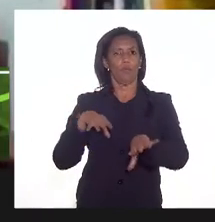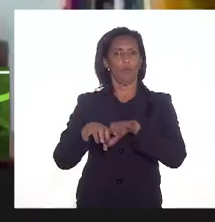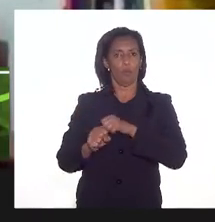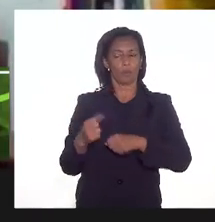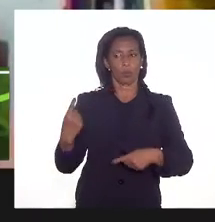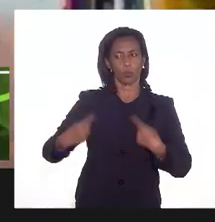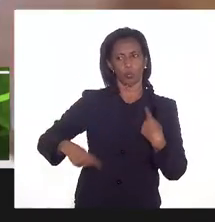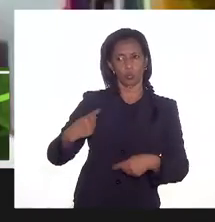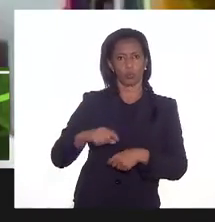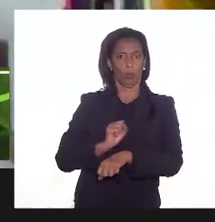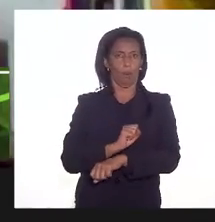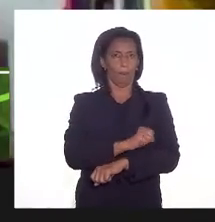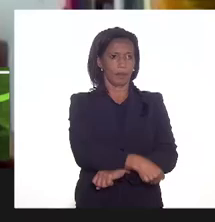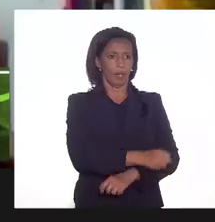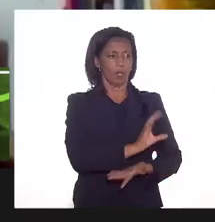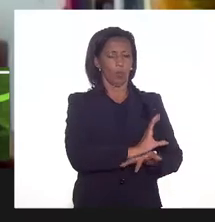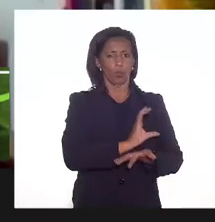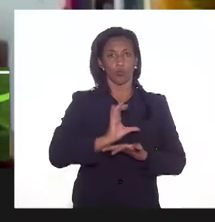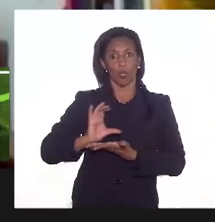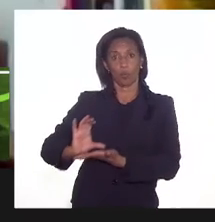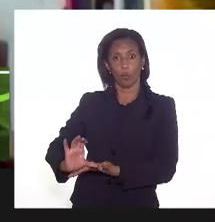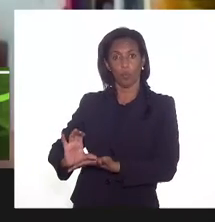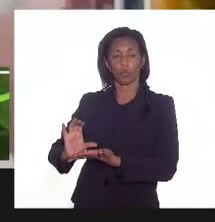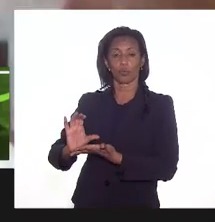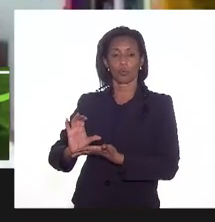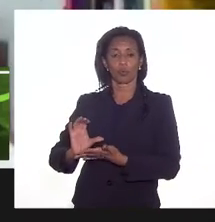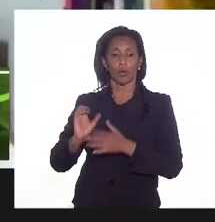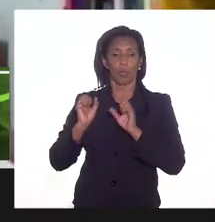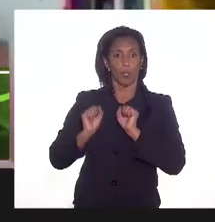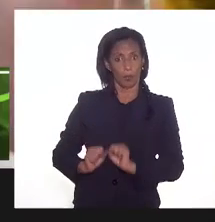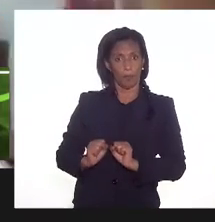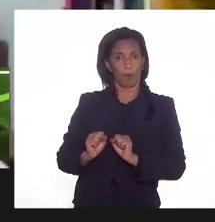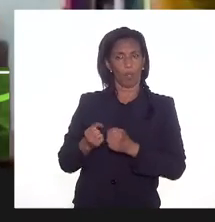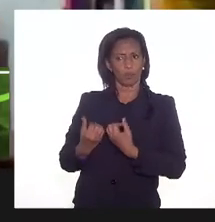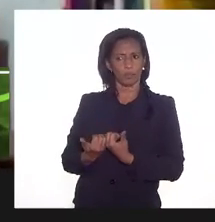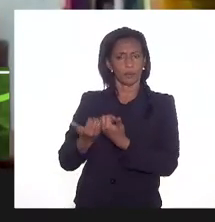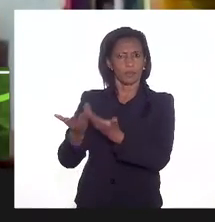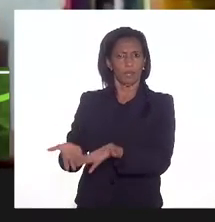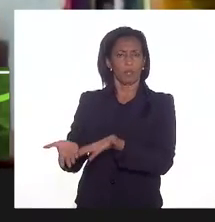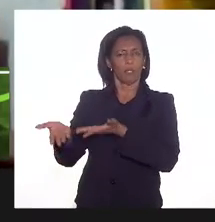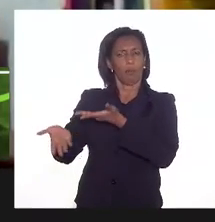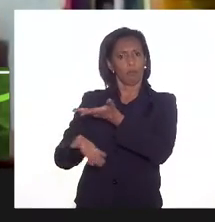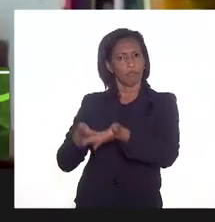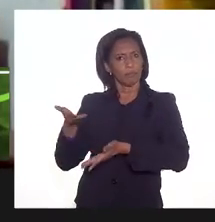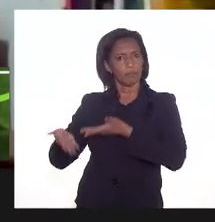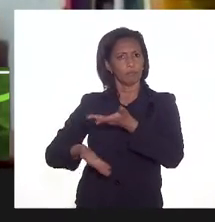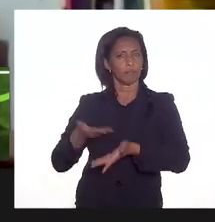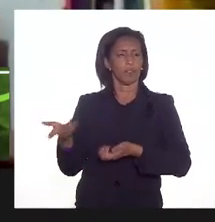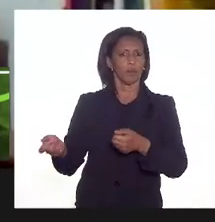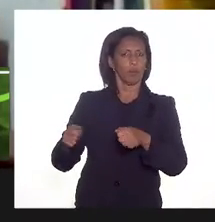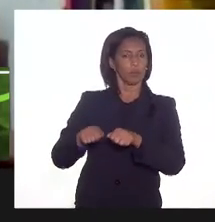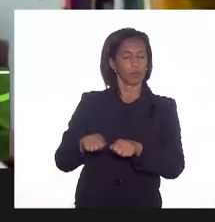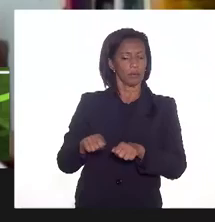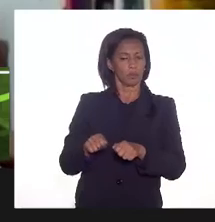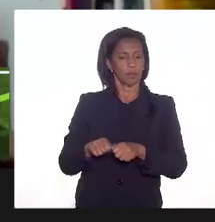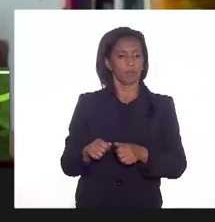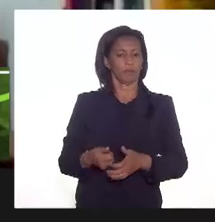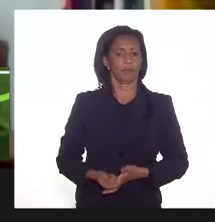discussões de seminário com os recursos que possam ser colocados com as parcerias que possam ser feitas com